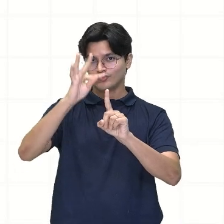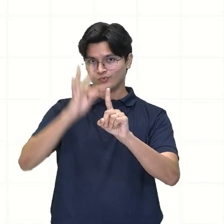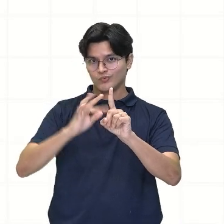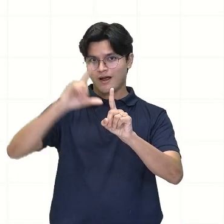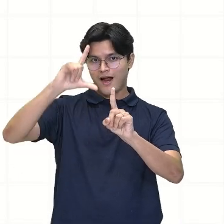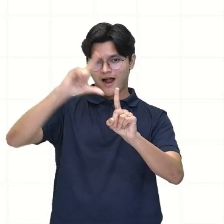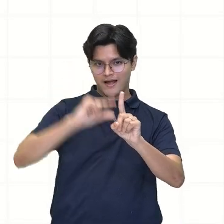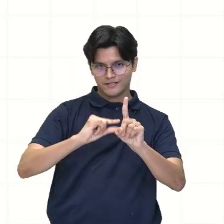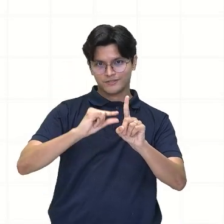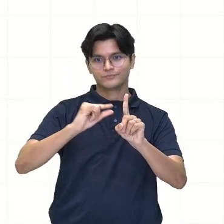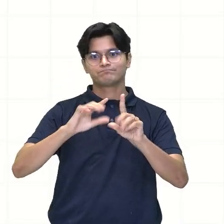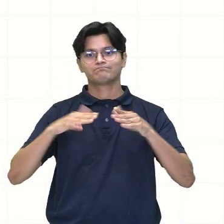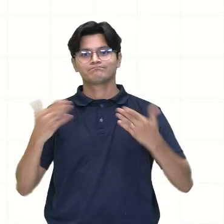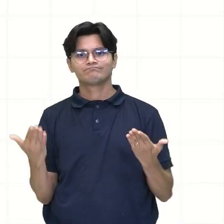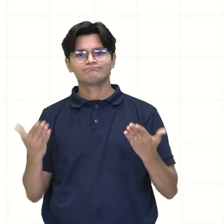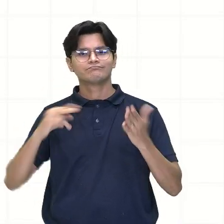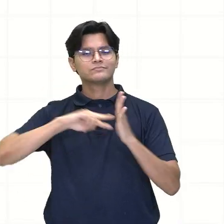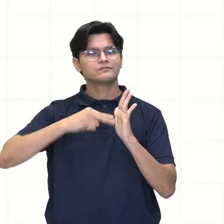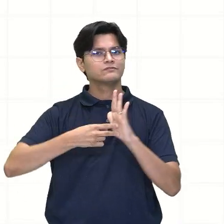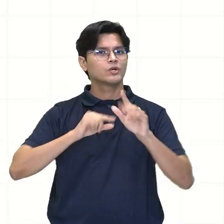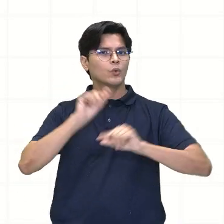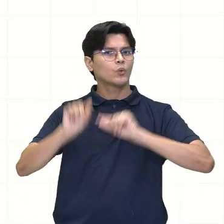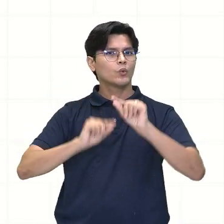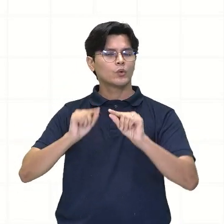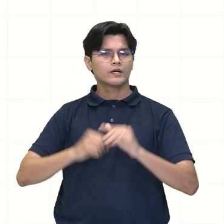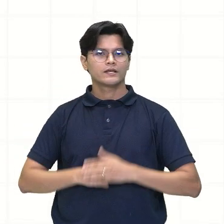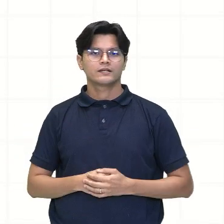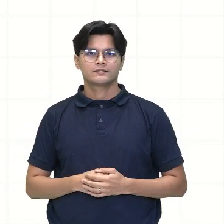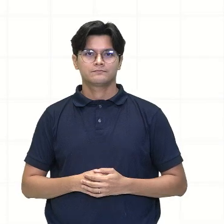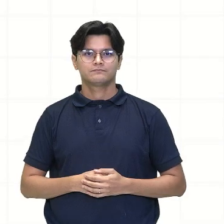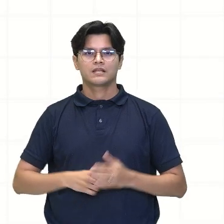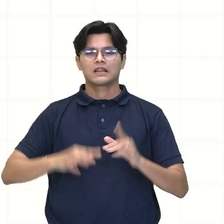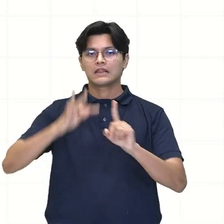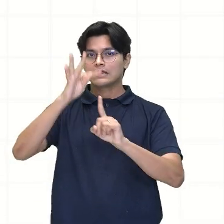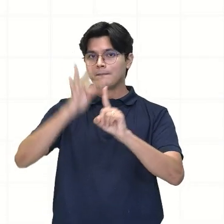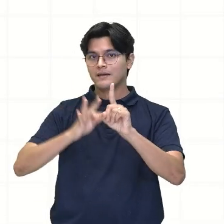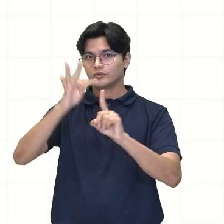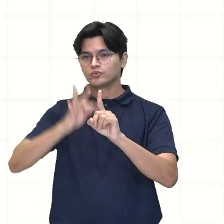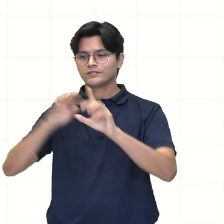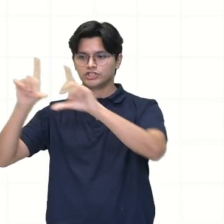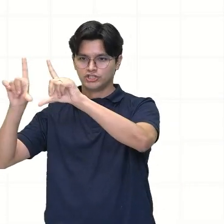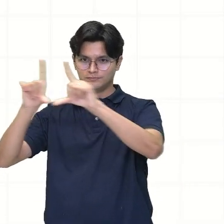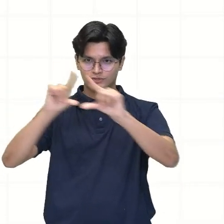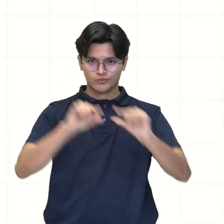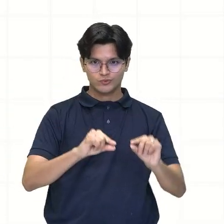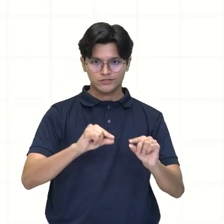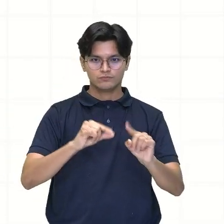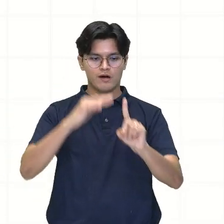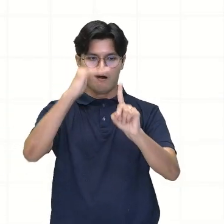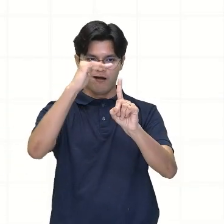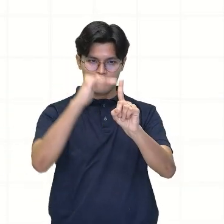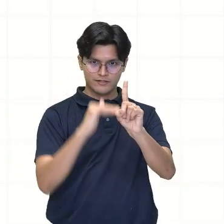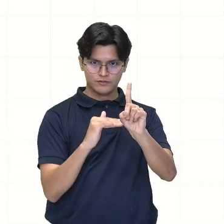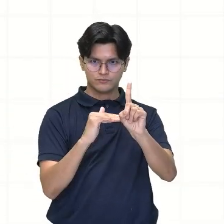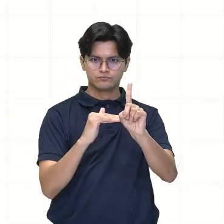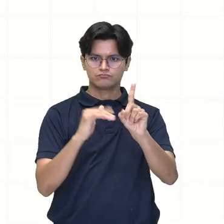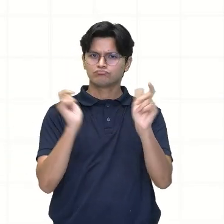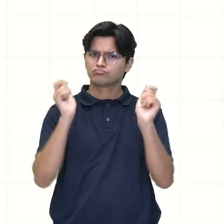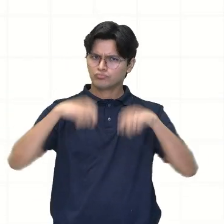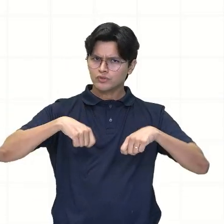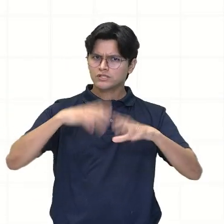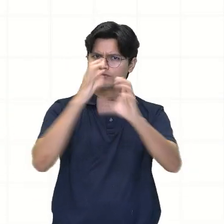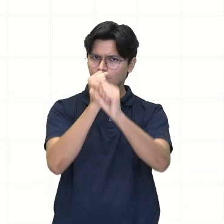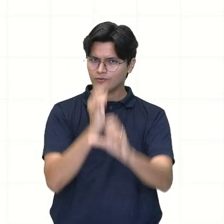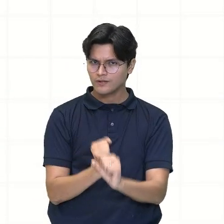minha temperatura caiu, automaticamente significa que ela diminuiu. É possível fazer esse